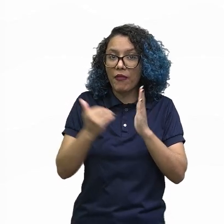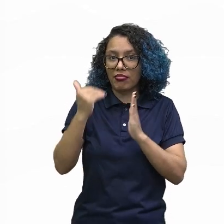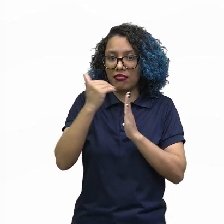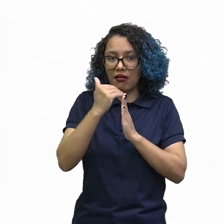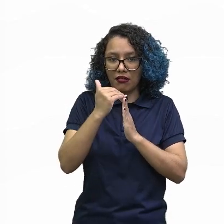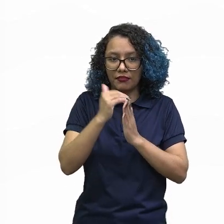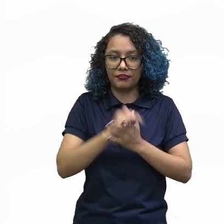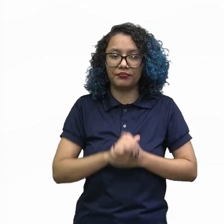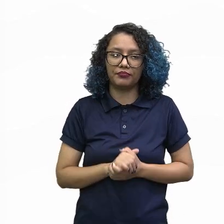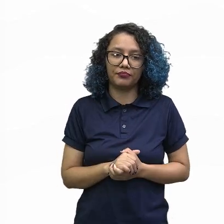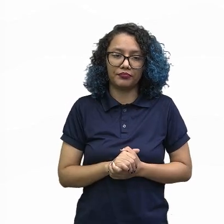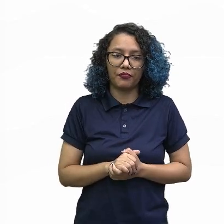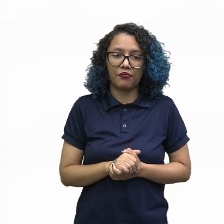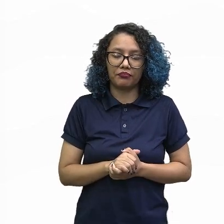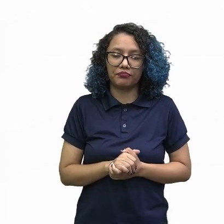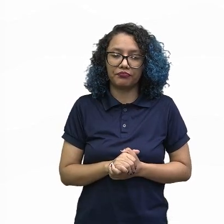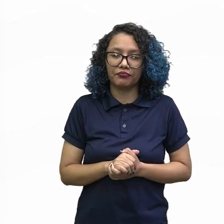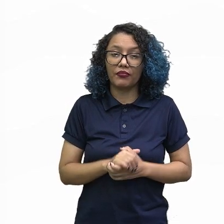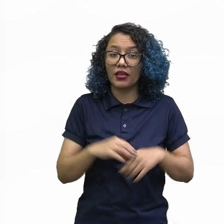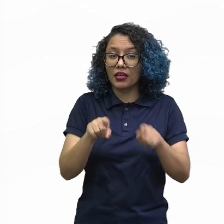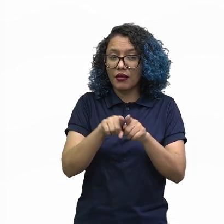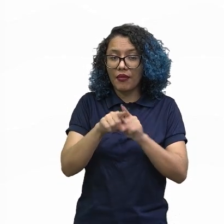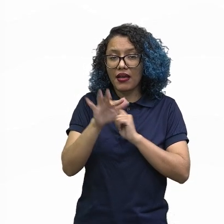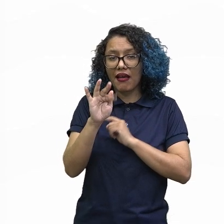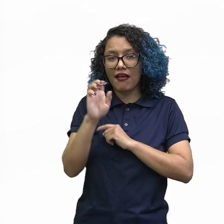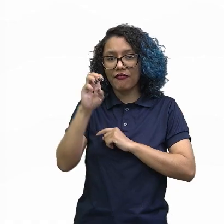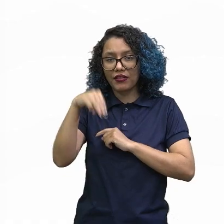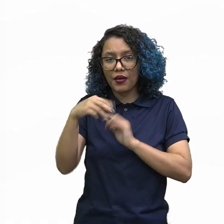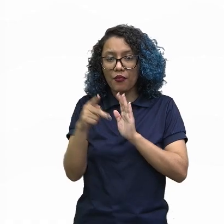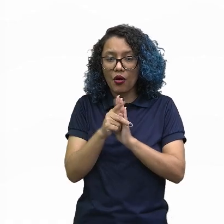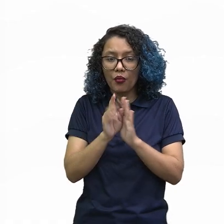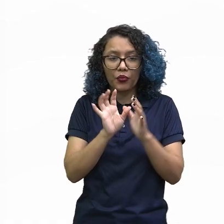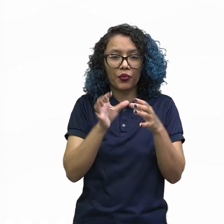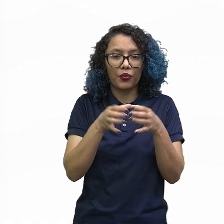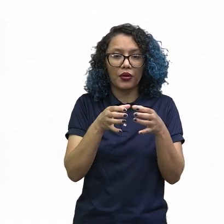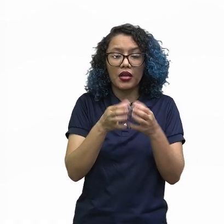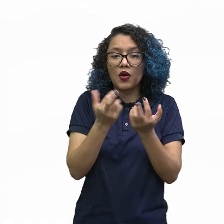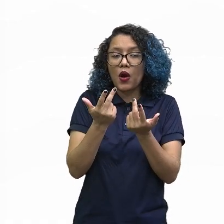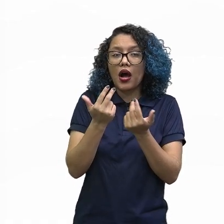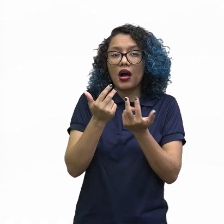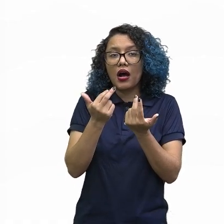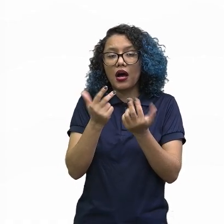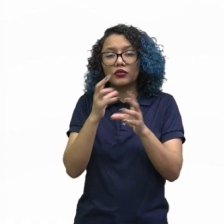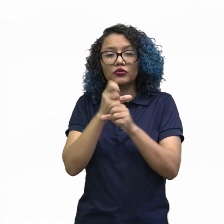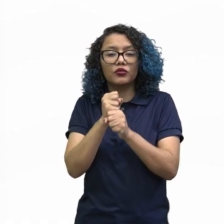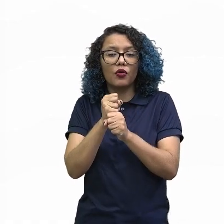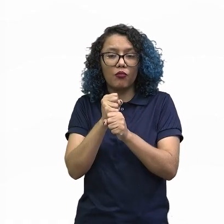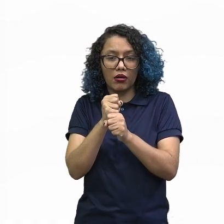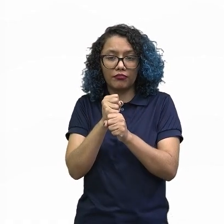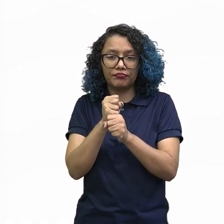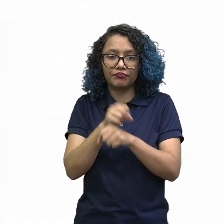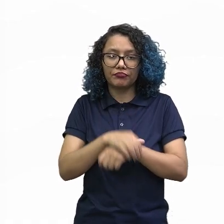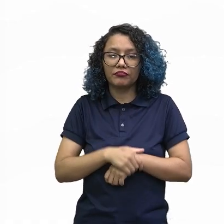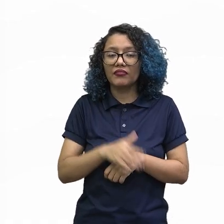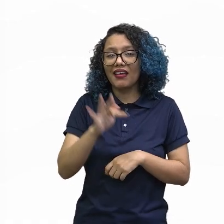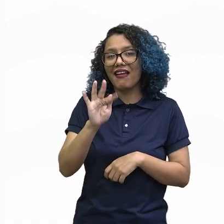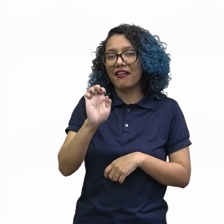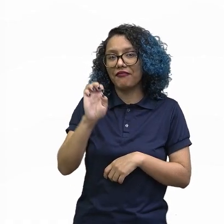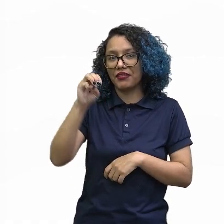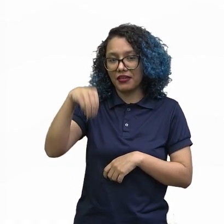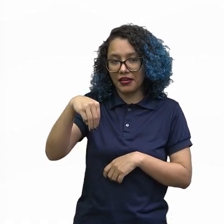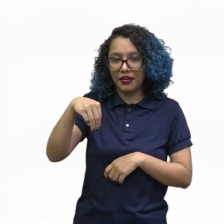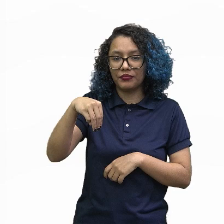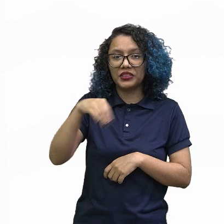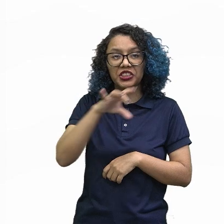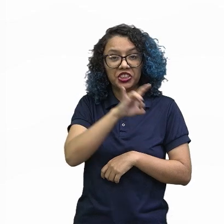série, a força eletromotriz do grupo é igual à soma das forças eletromotrizes